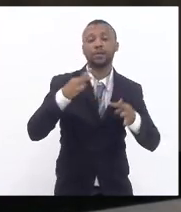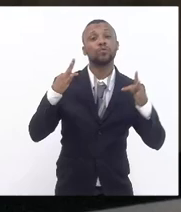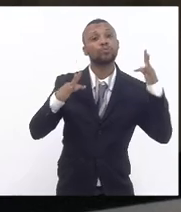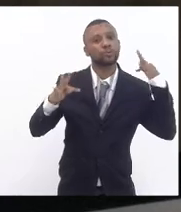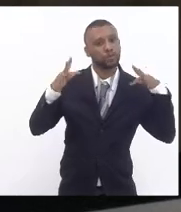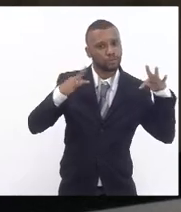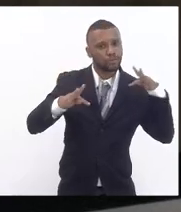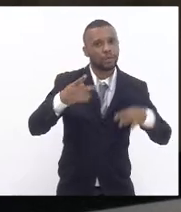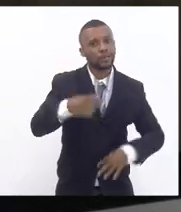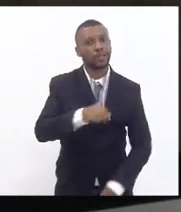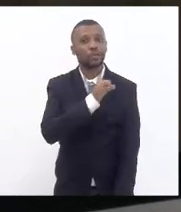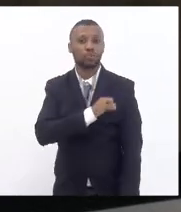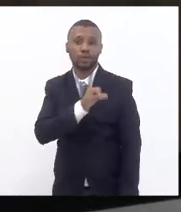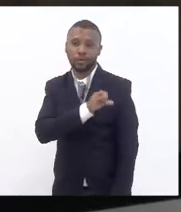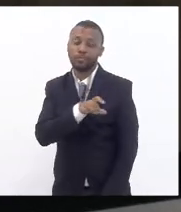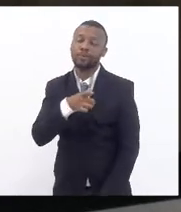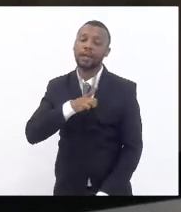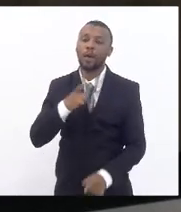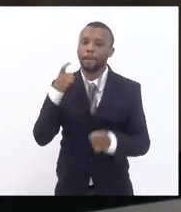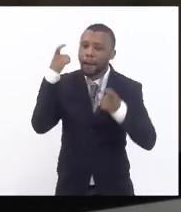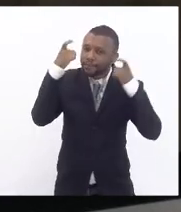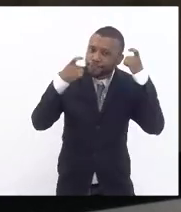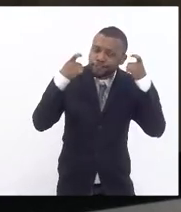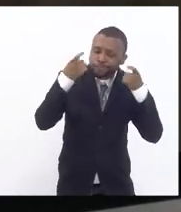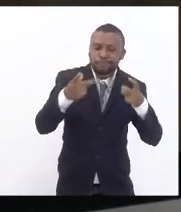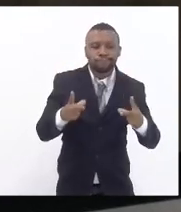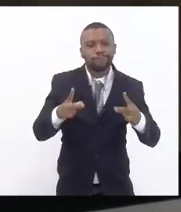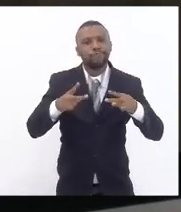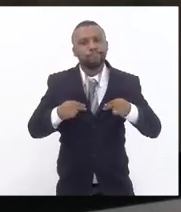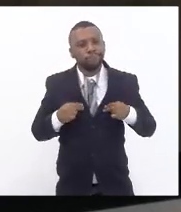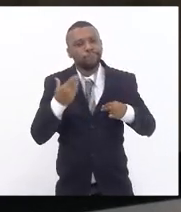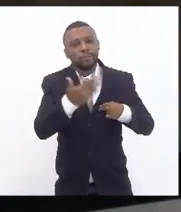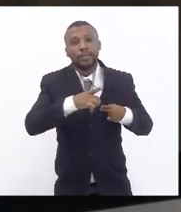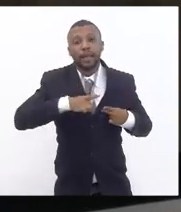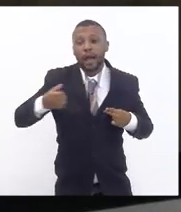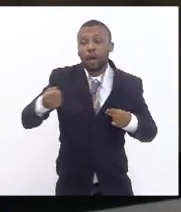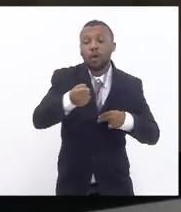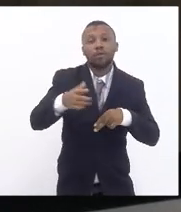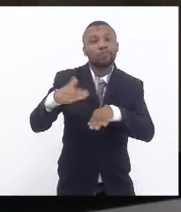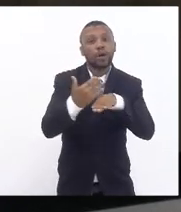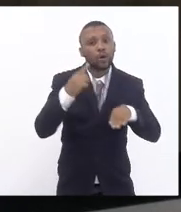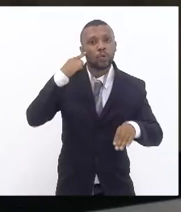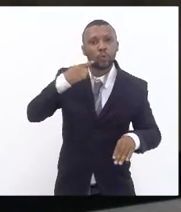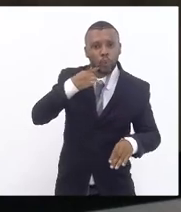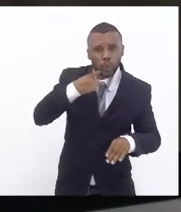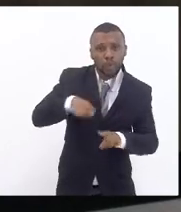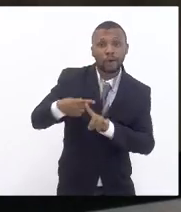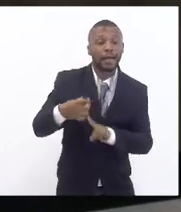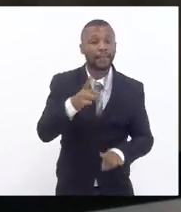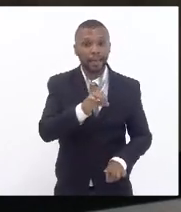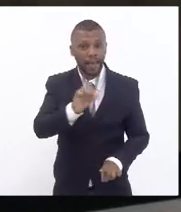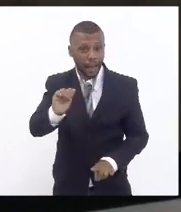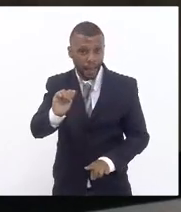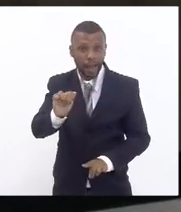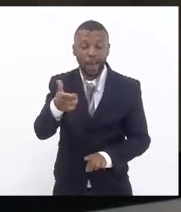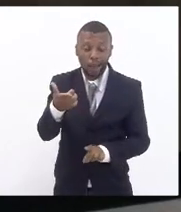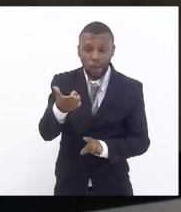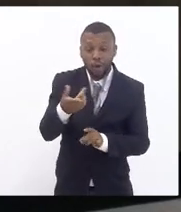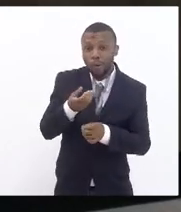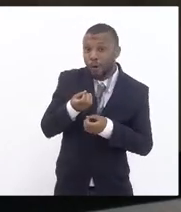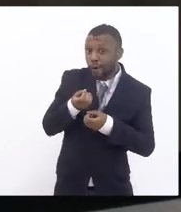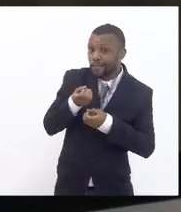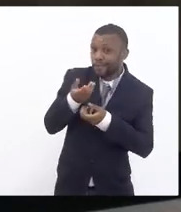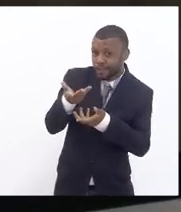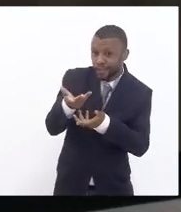Janeiro. É uma preocupação meritória com a inclusão das pessoas surdas e com deficiência auditiva. Eu ofereci emendas ao